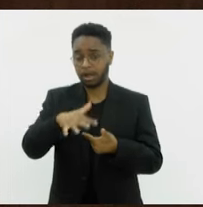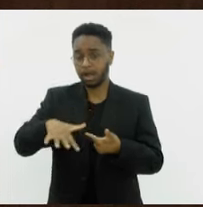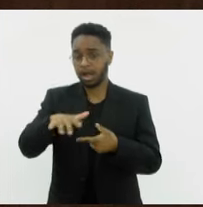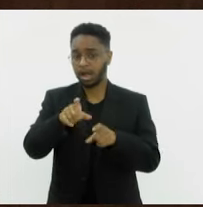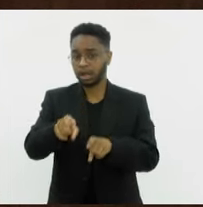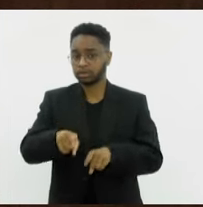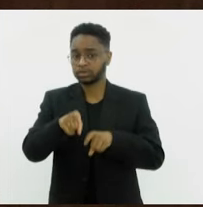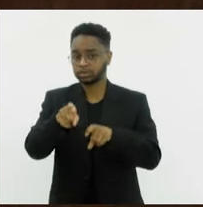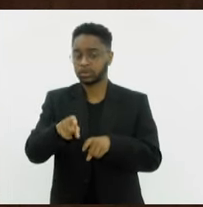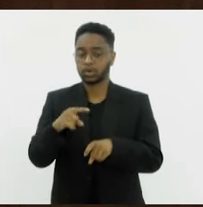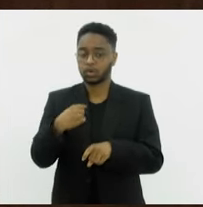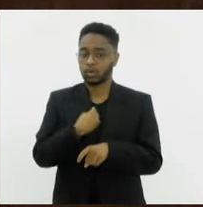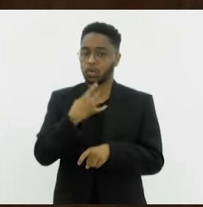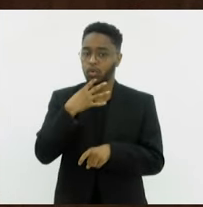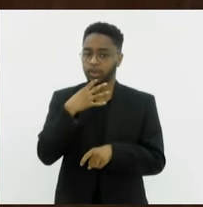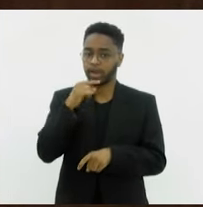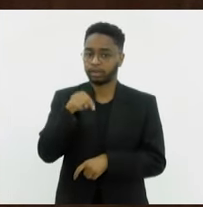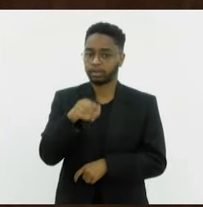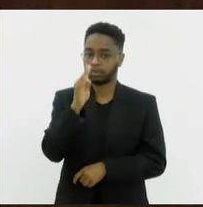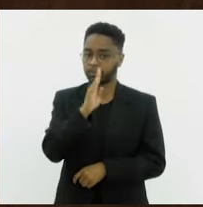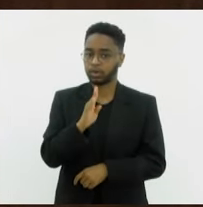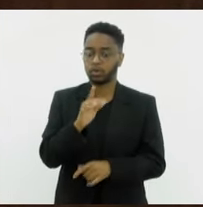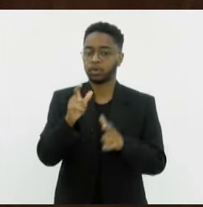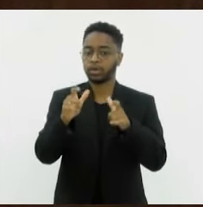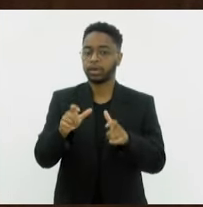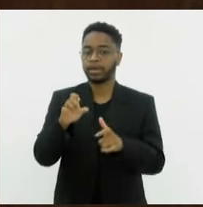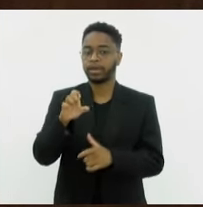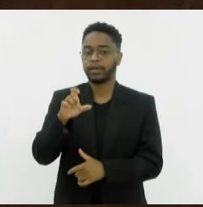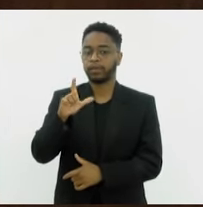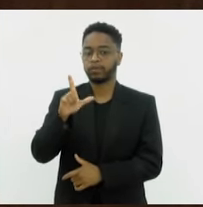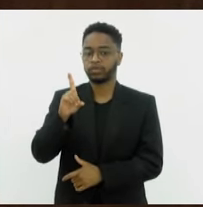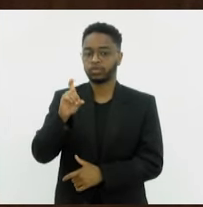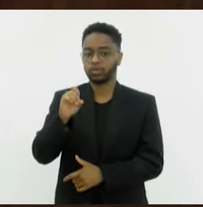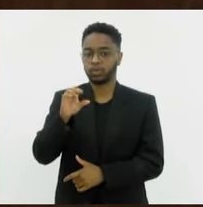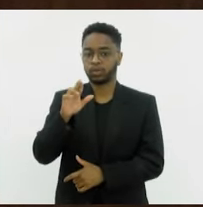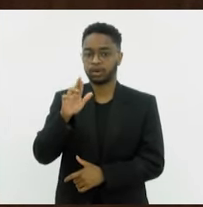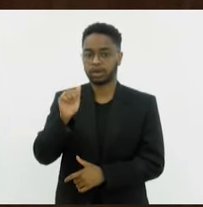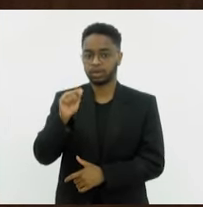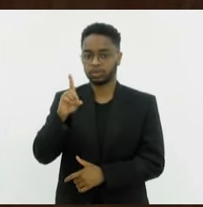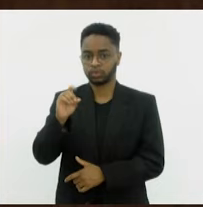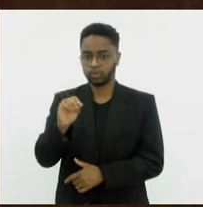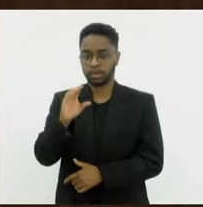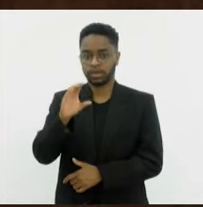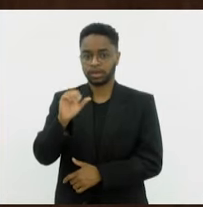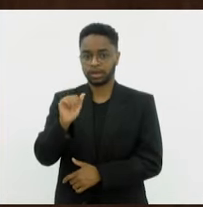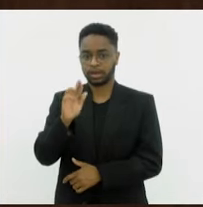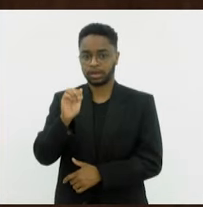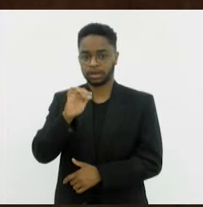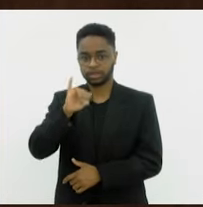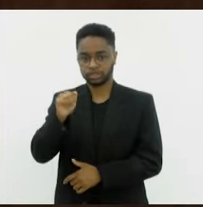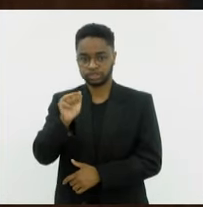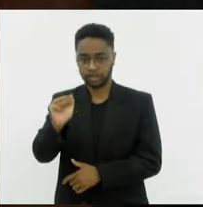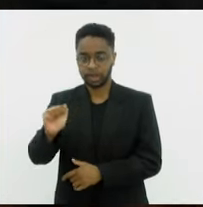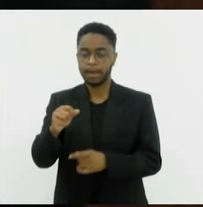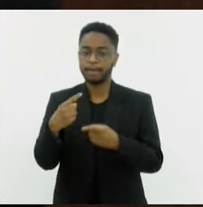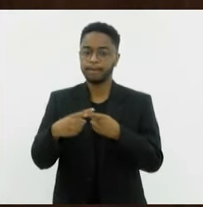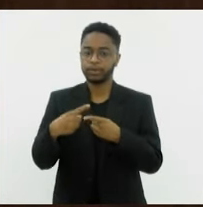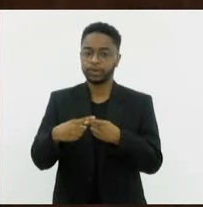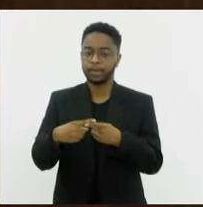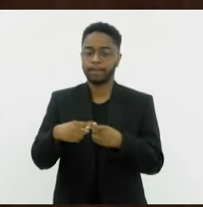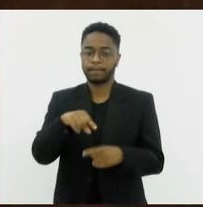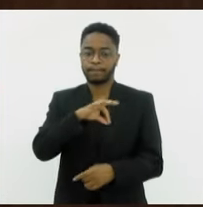no nosso país, que foi em Eldorado dos Carajás, quando a Polícia Militar do Estado do